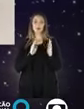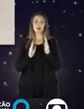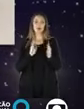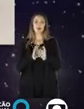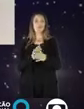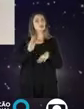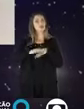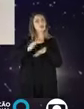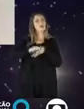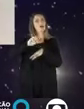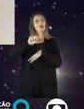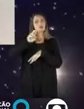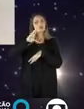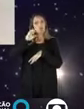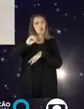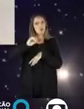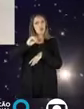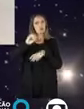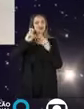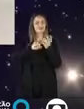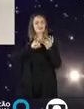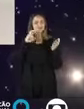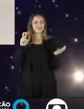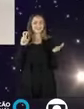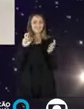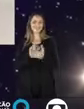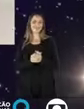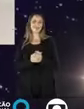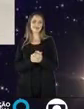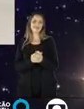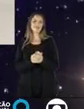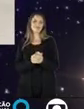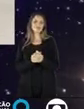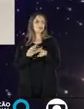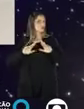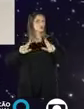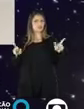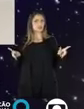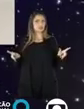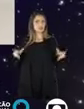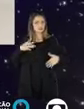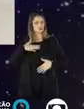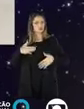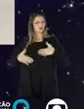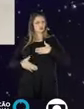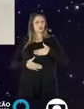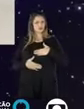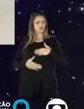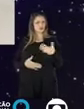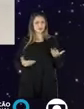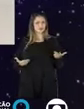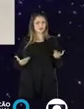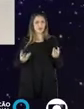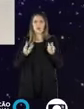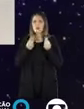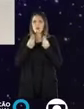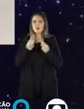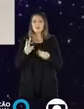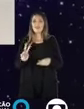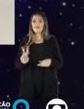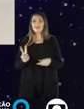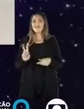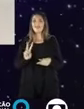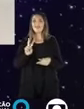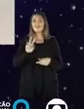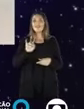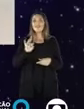manhã, né? Utilizando as folhas e tal, e isso faz um diferencial enorme. Você está colocando ali muitos nutrientes, vida, então é